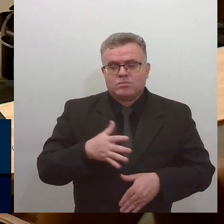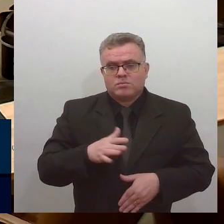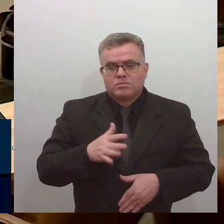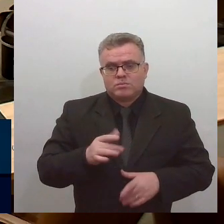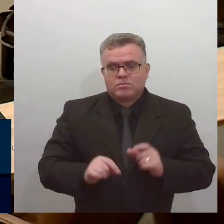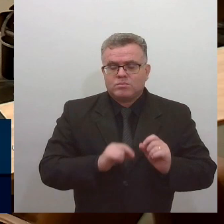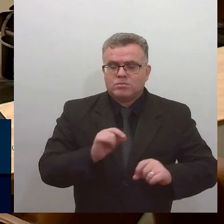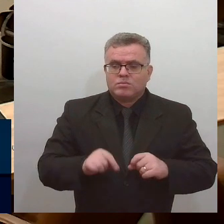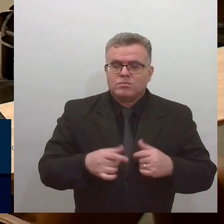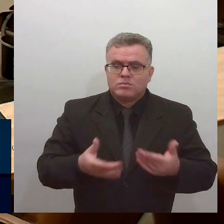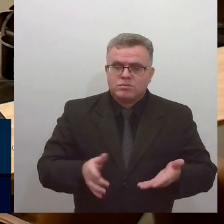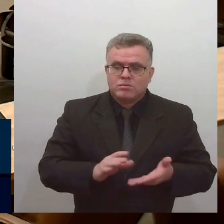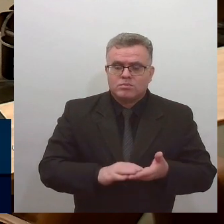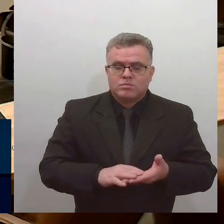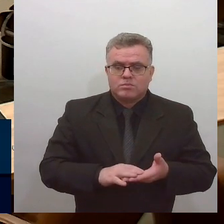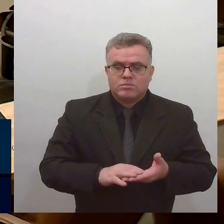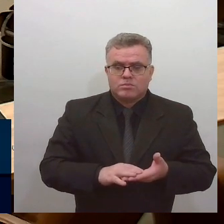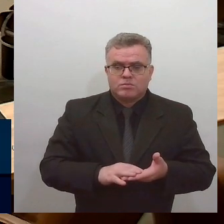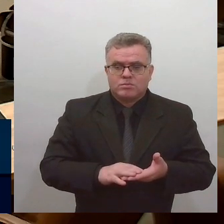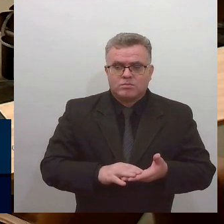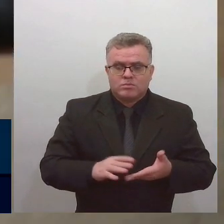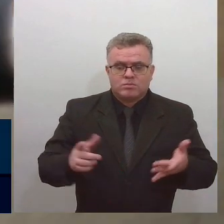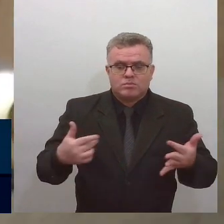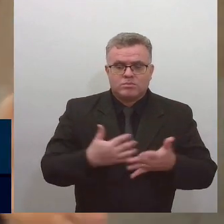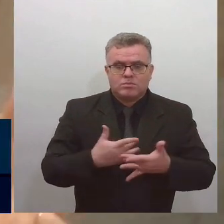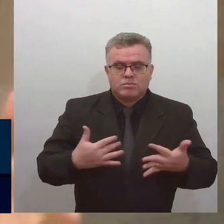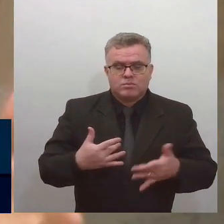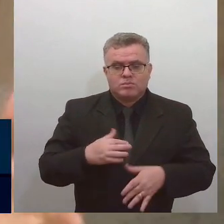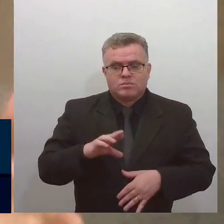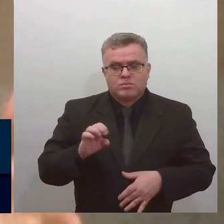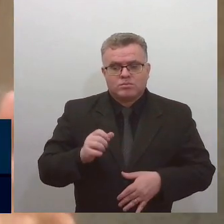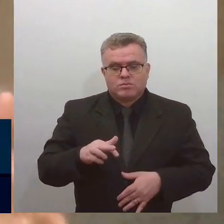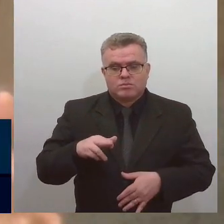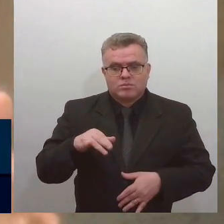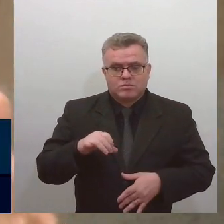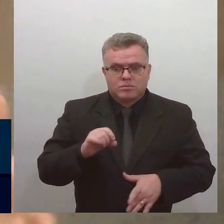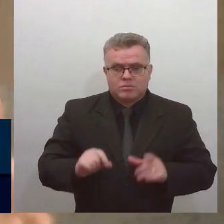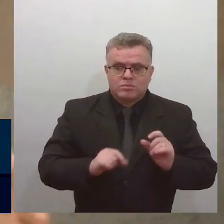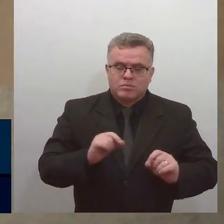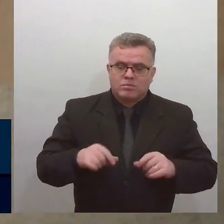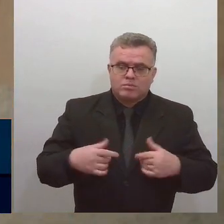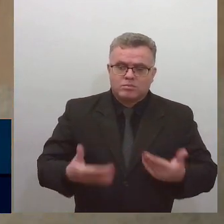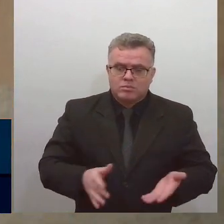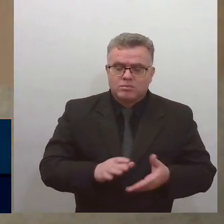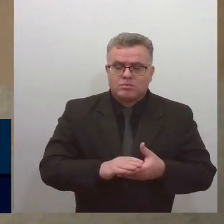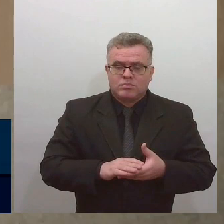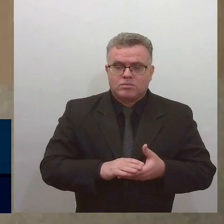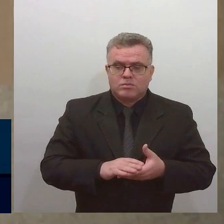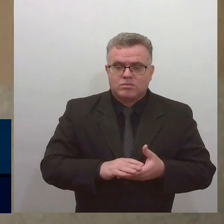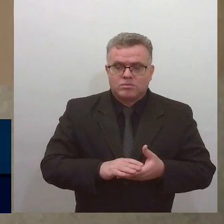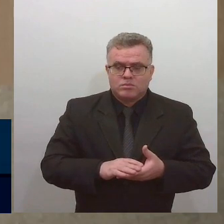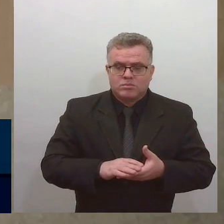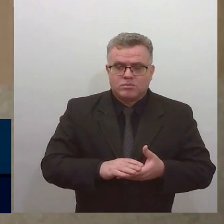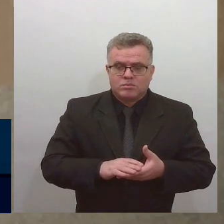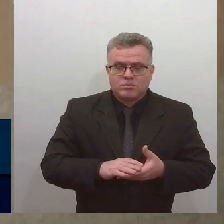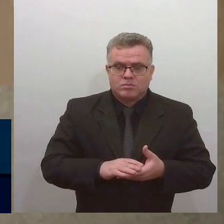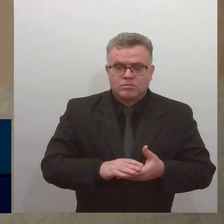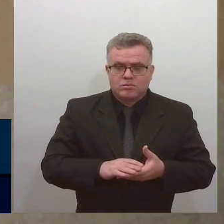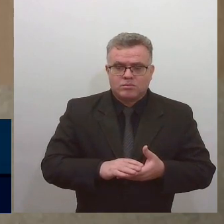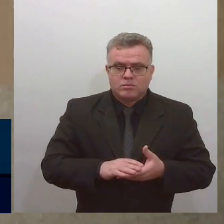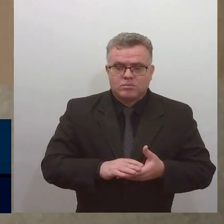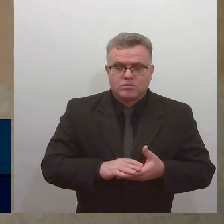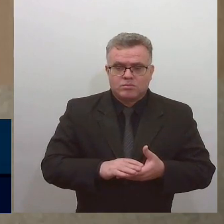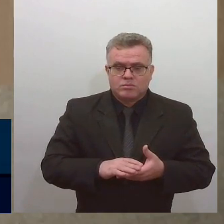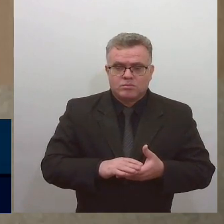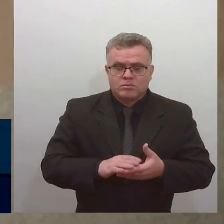eh da Cidade de Rosário do Catete néos Rosário você já me porque fazendo aquele aquele pass gado no Rosário